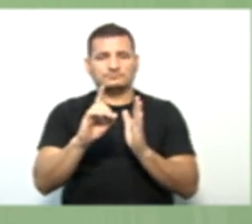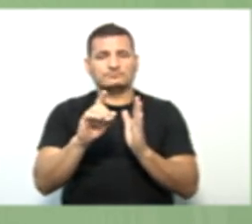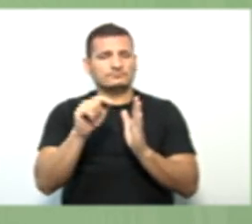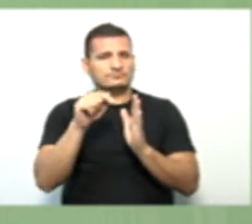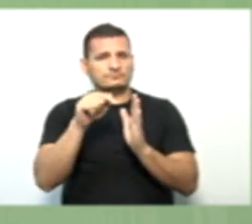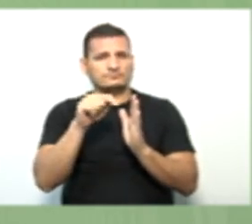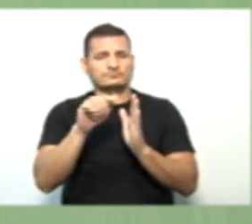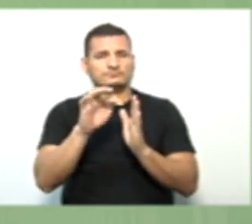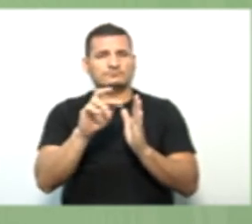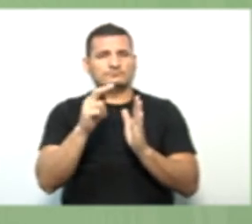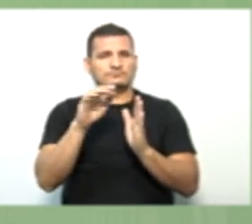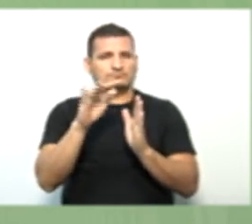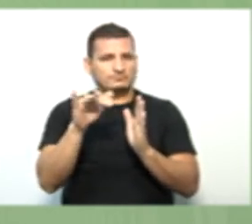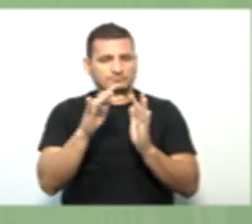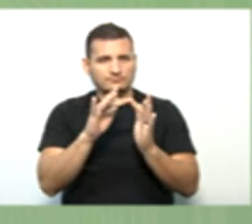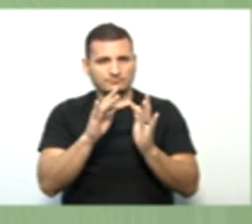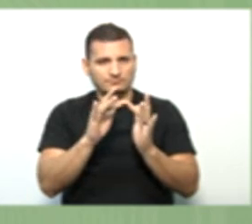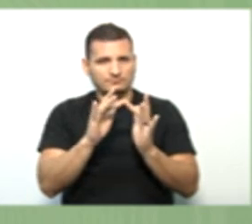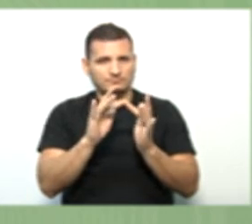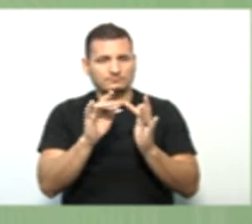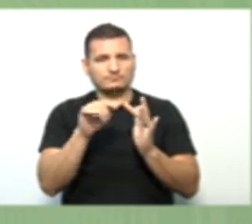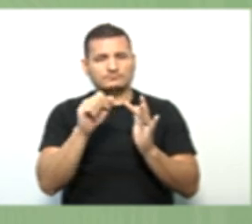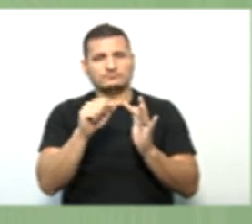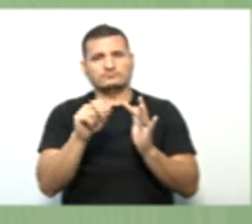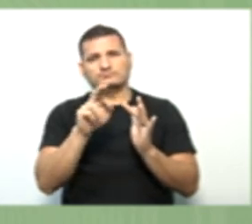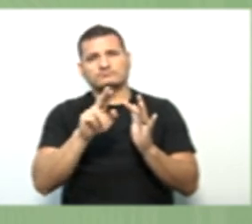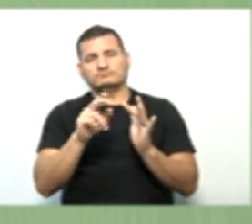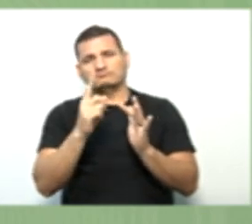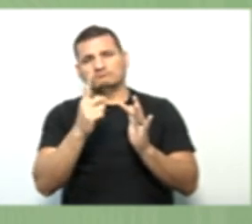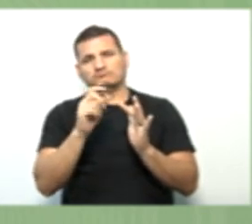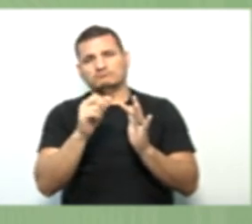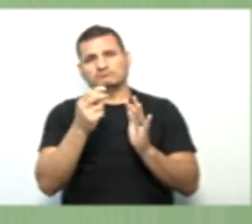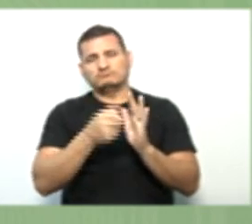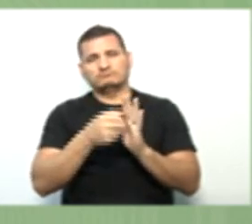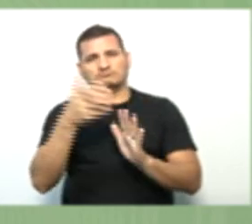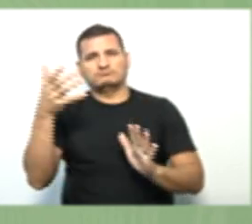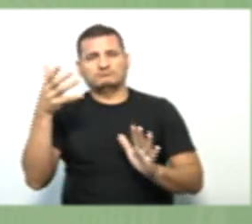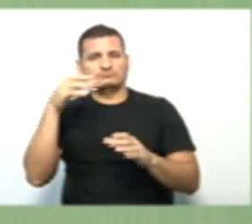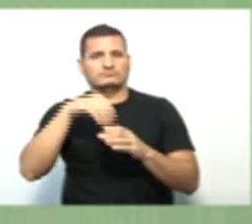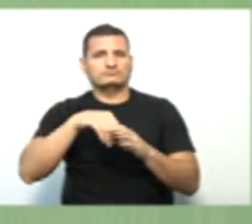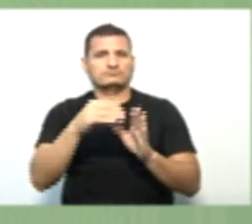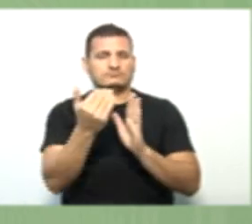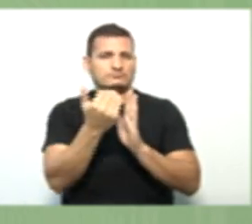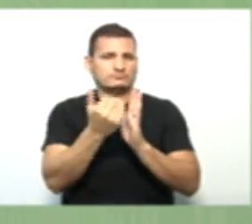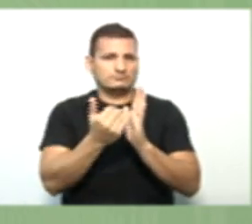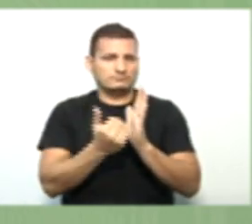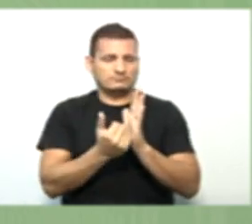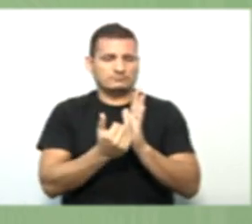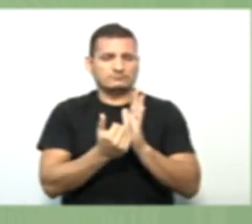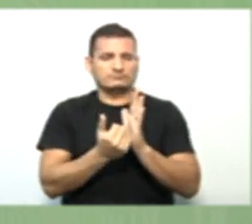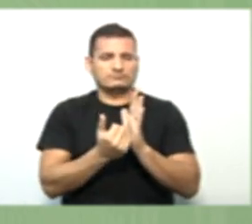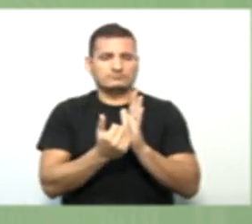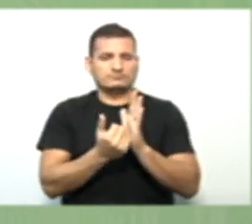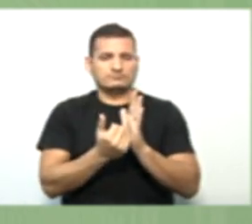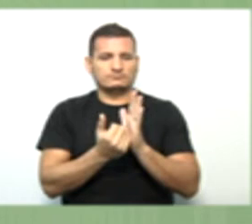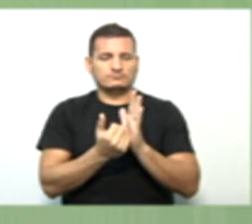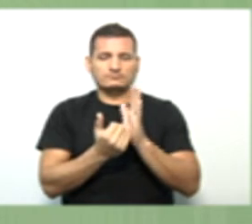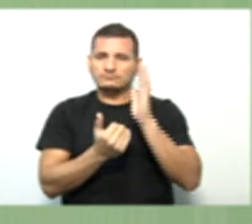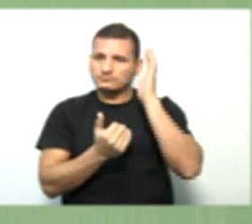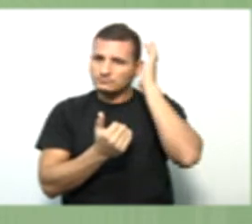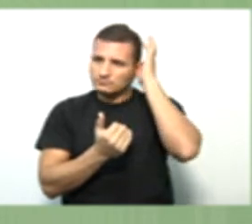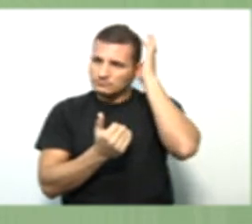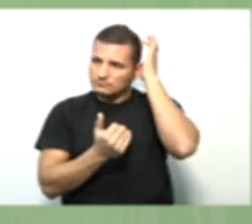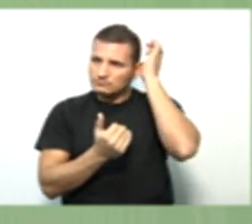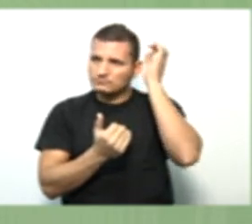definida, agora ela pode ser utilizada uma ou diversas vezes dentro do programa, certo? Então aqui nós